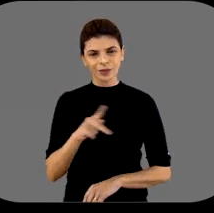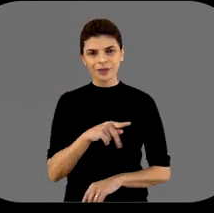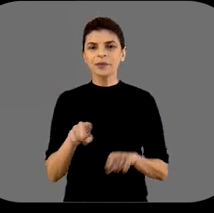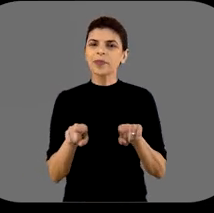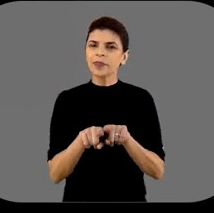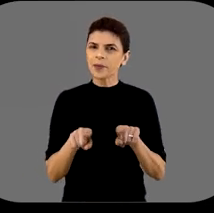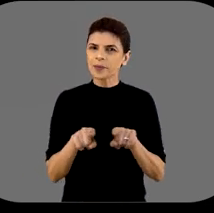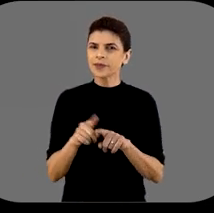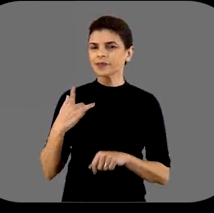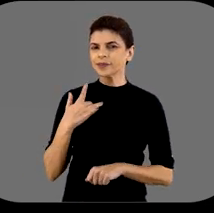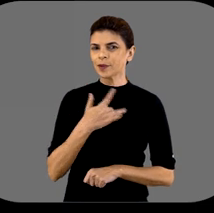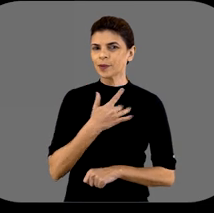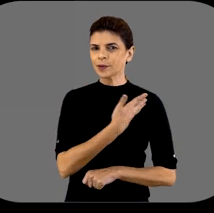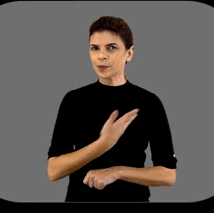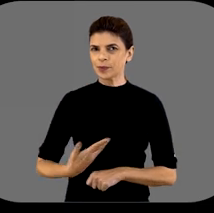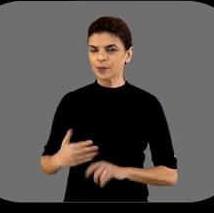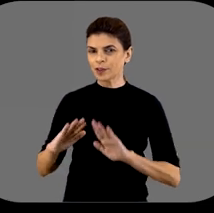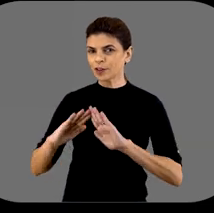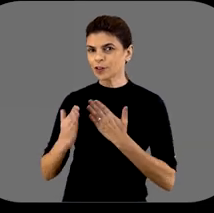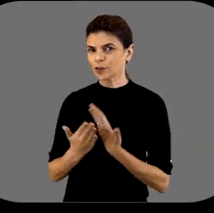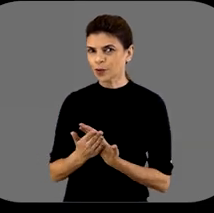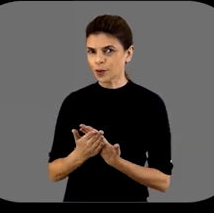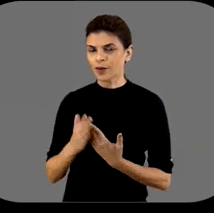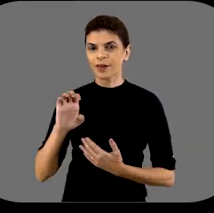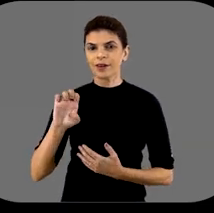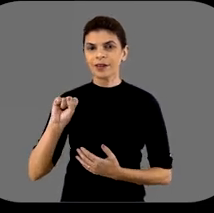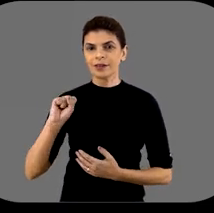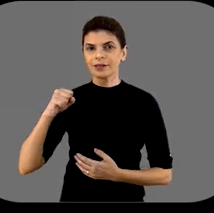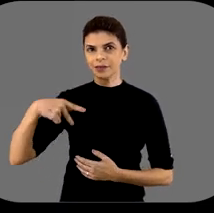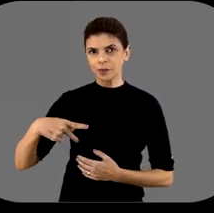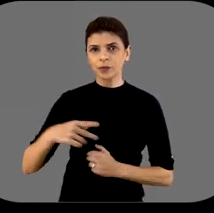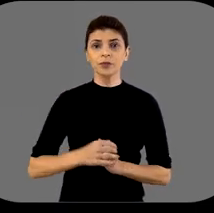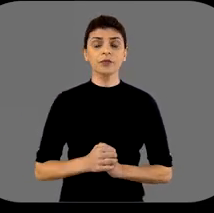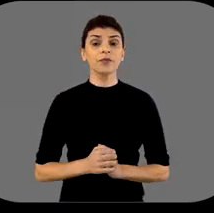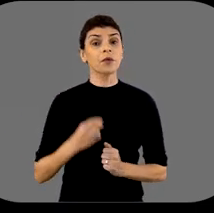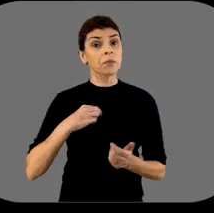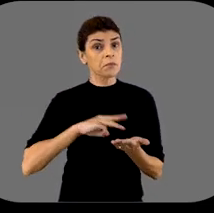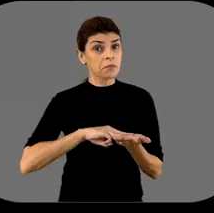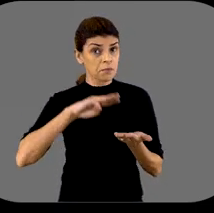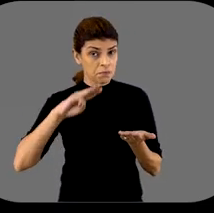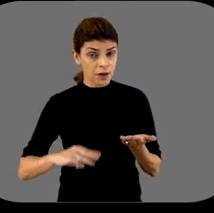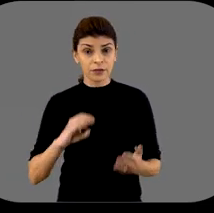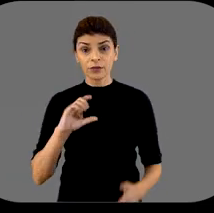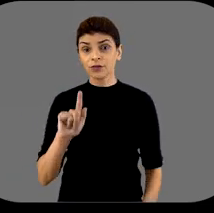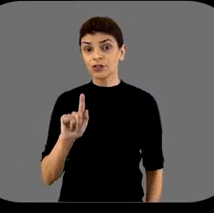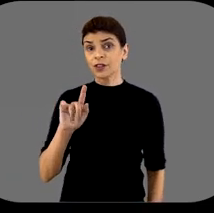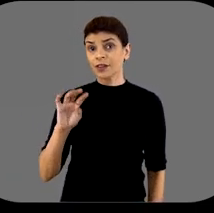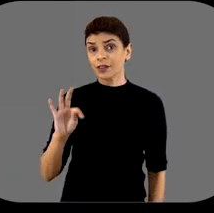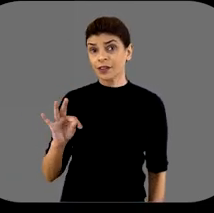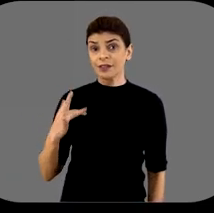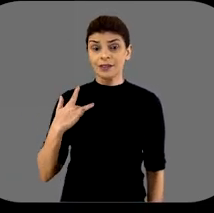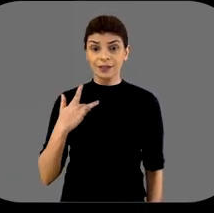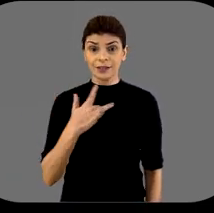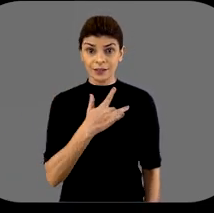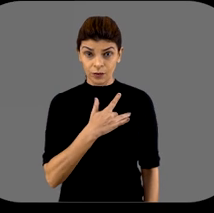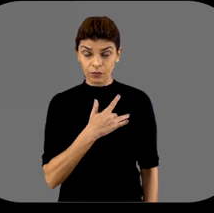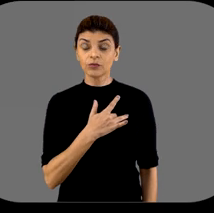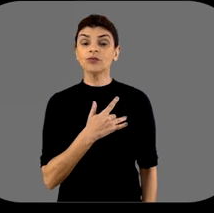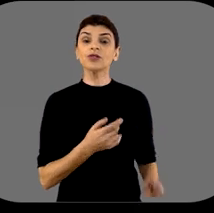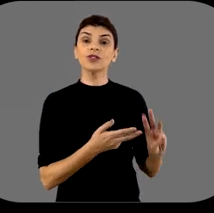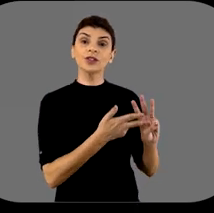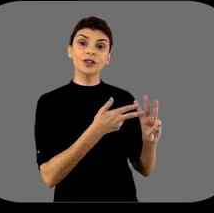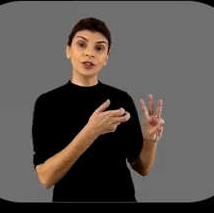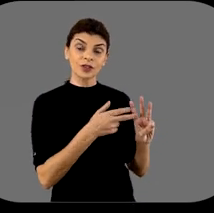do Programa de Epidemiologia em Saúde Pública da escola. E sou membro também do GT de Saúde Indígena da Abrasca.